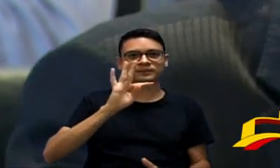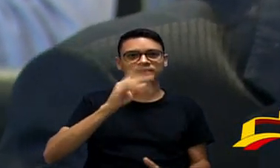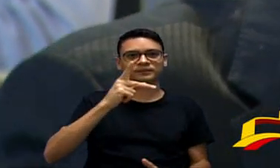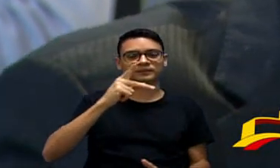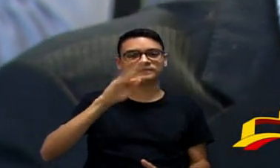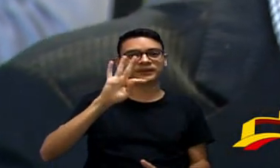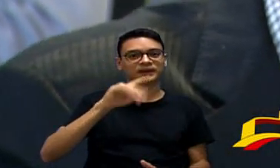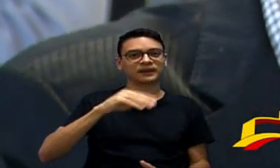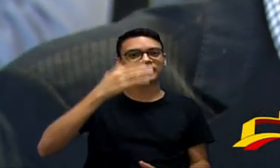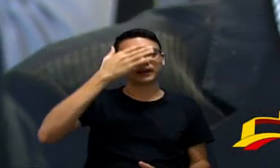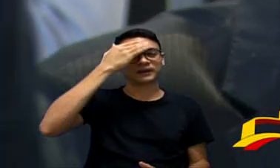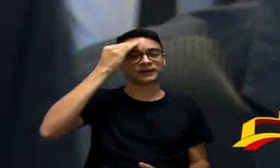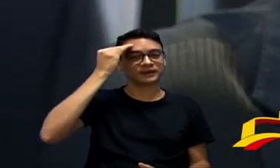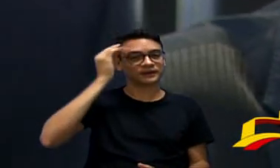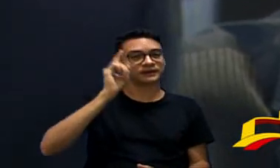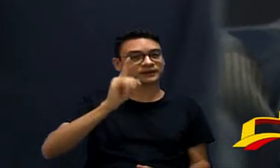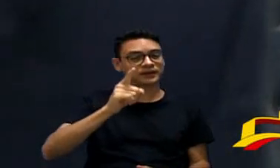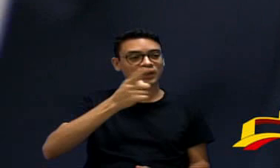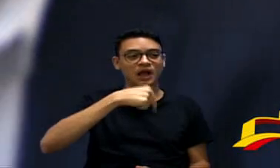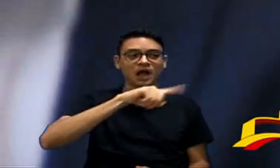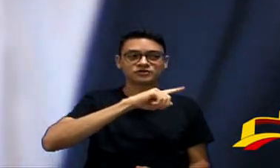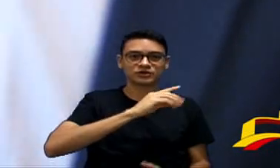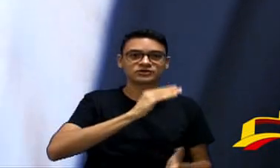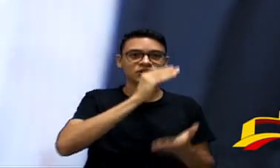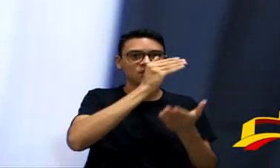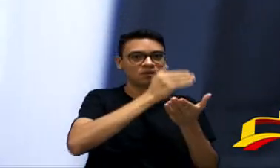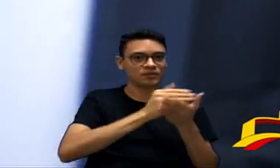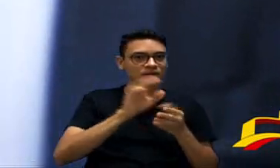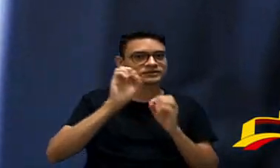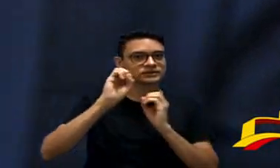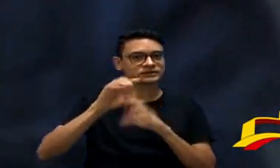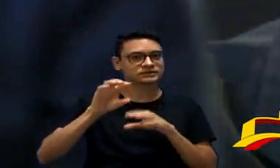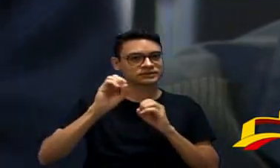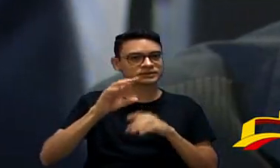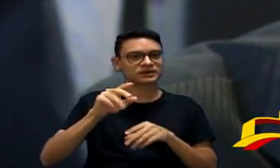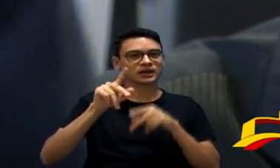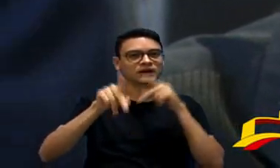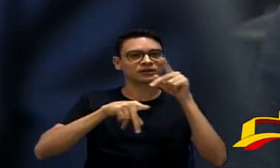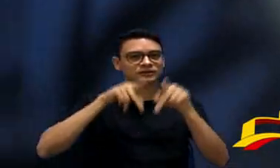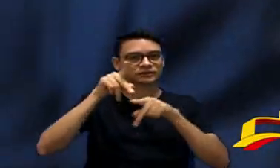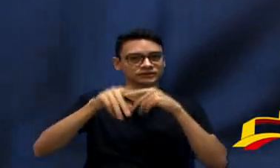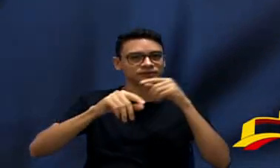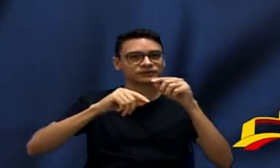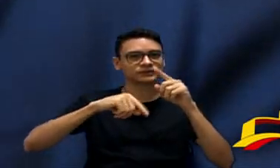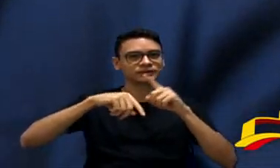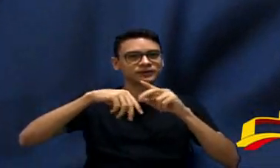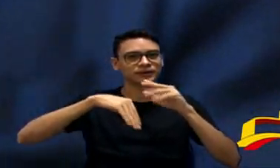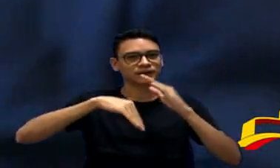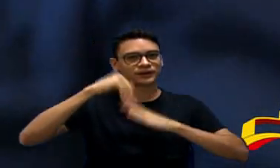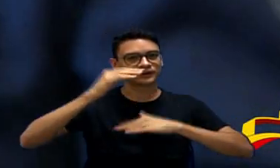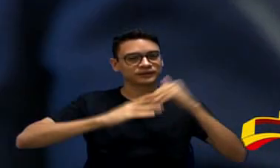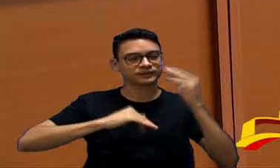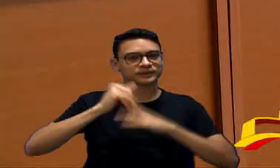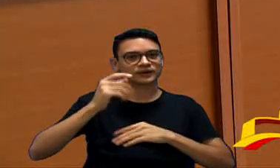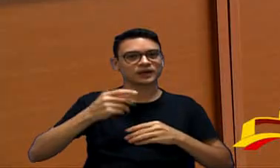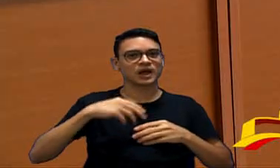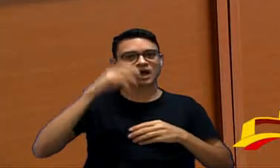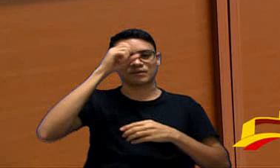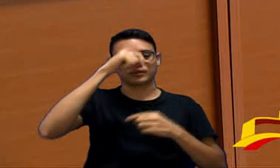sei se esqueceram disso. Nós que iniciamos o Tarcísio no serviço público. Então, é um cara que aprendeu